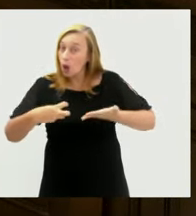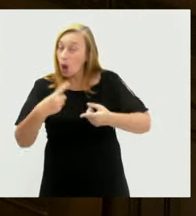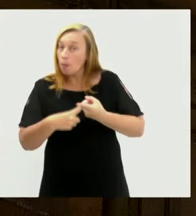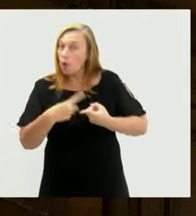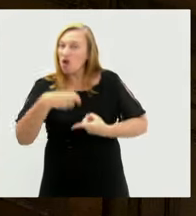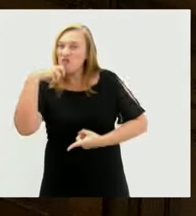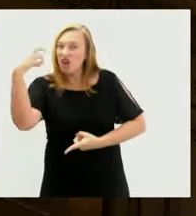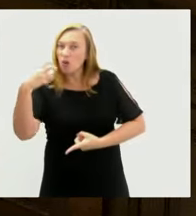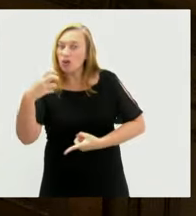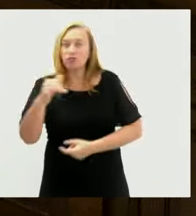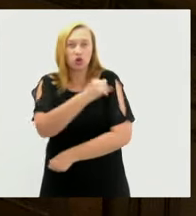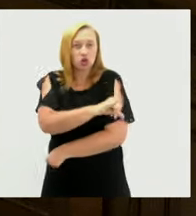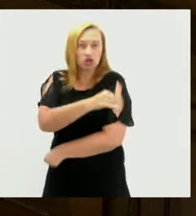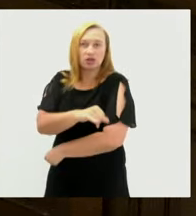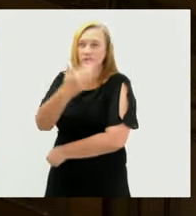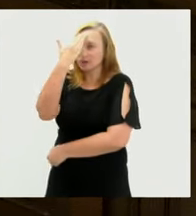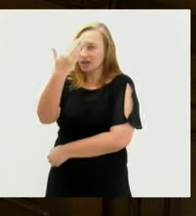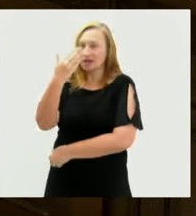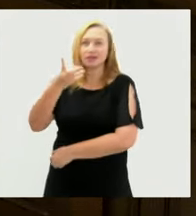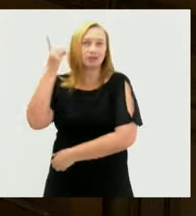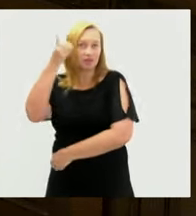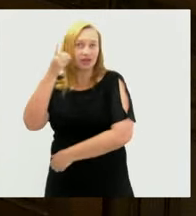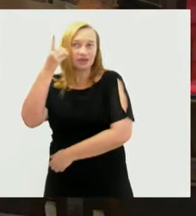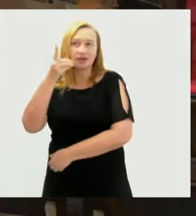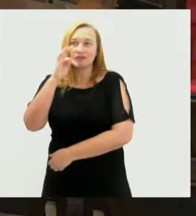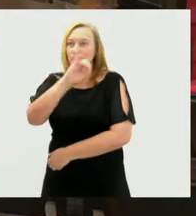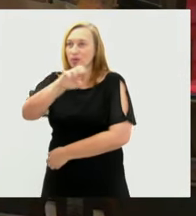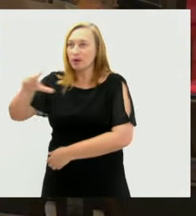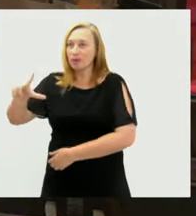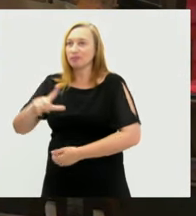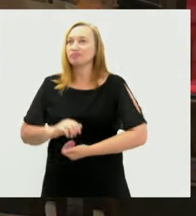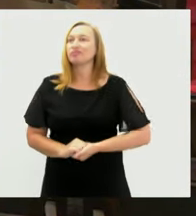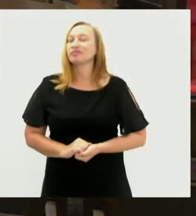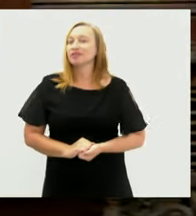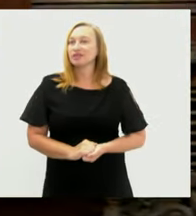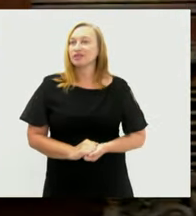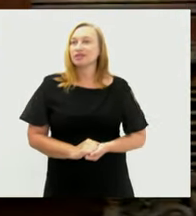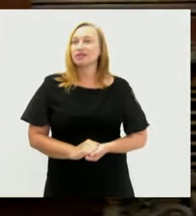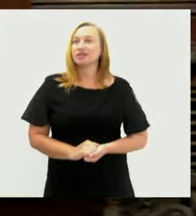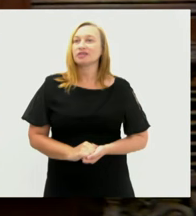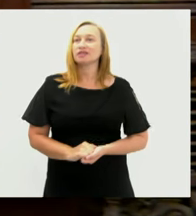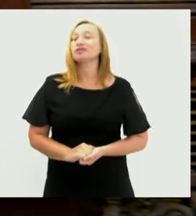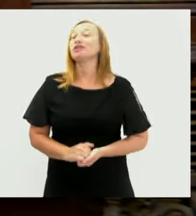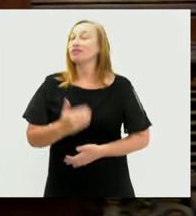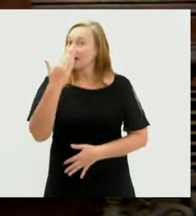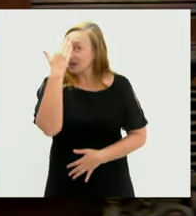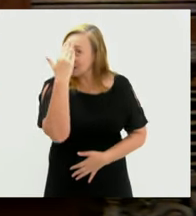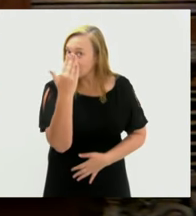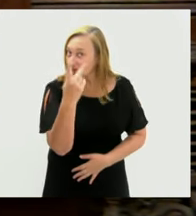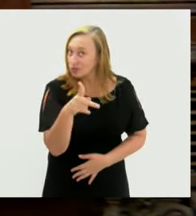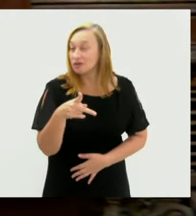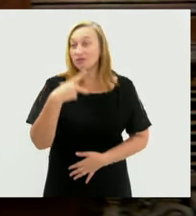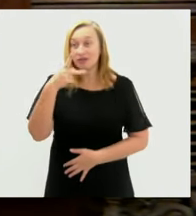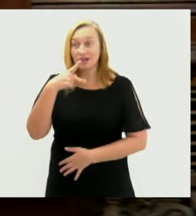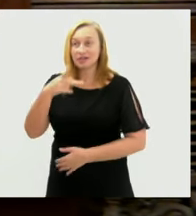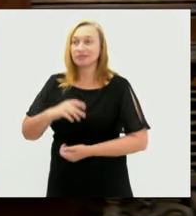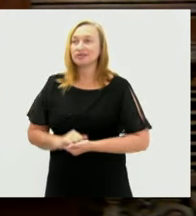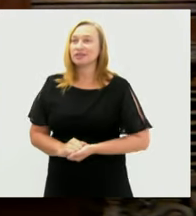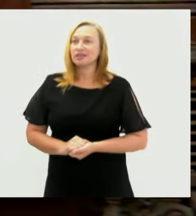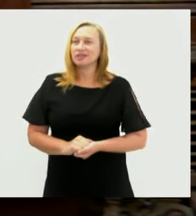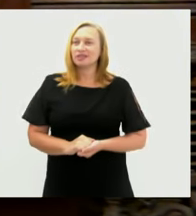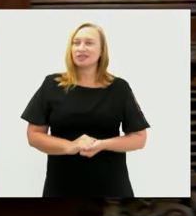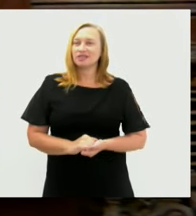vergonha para o Rio de Janeiro. Muito obrigado, deputado Felipe Poubel. Eu que agradeço a palavra de Vossa Excelência. E aí, Vossa Excelência